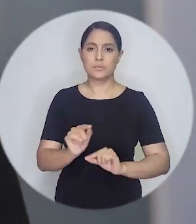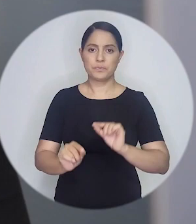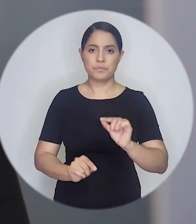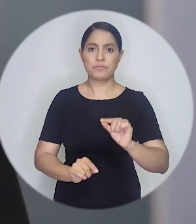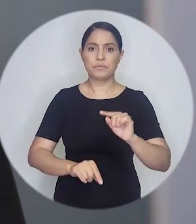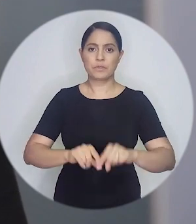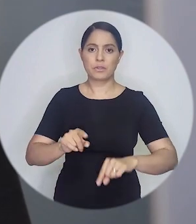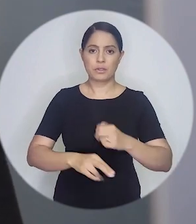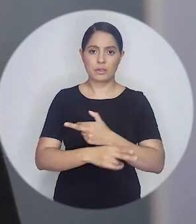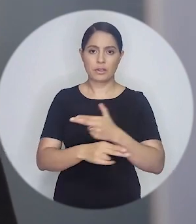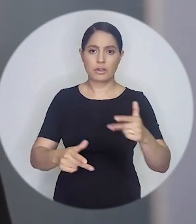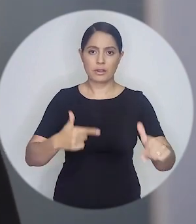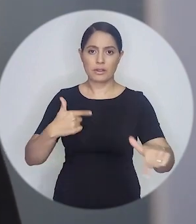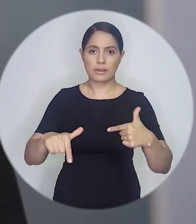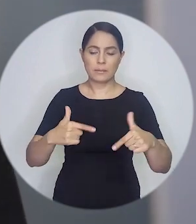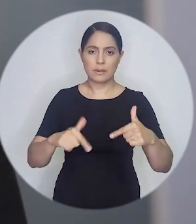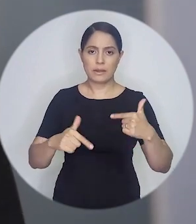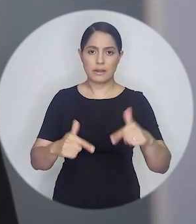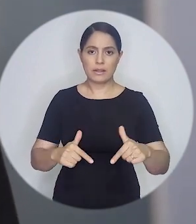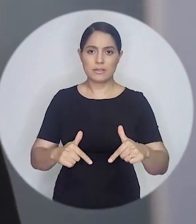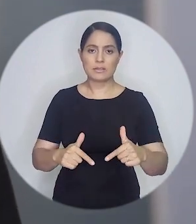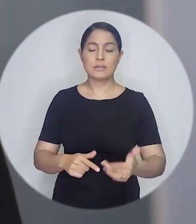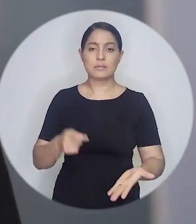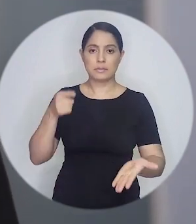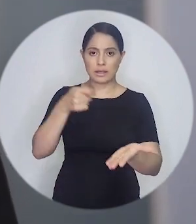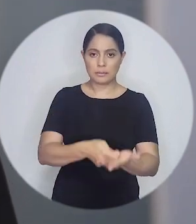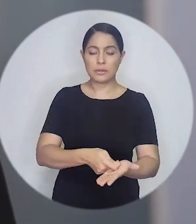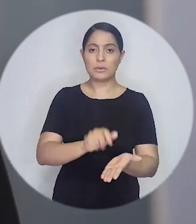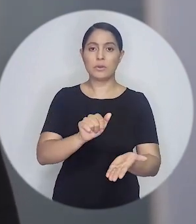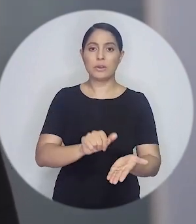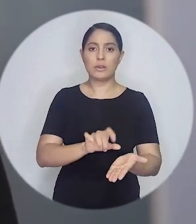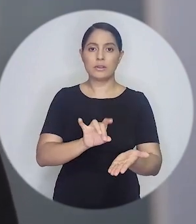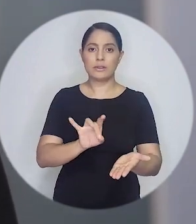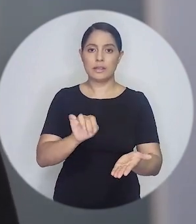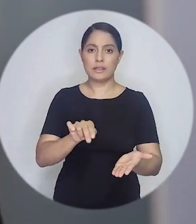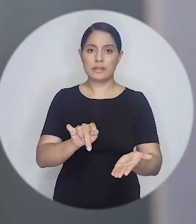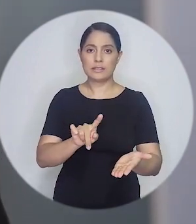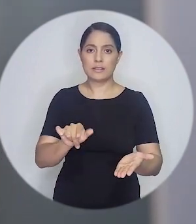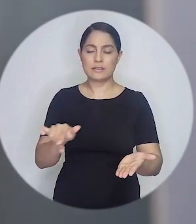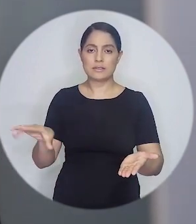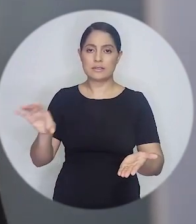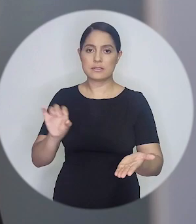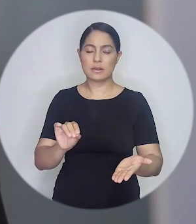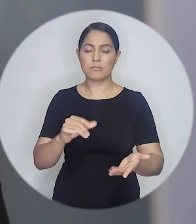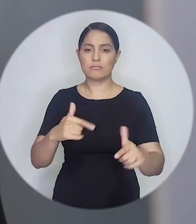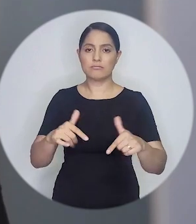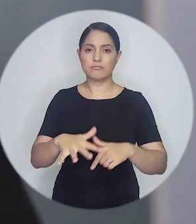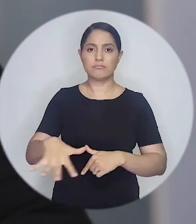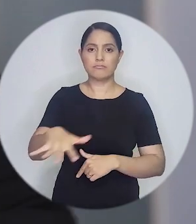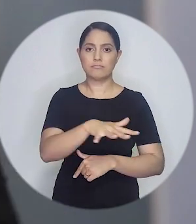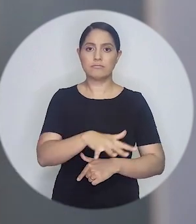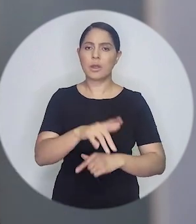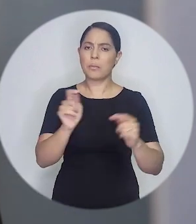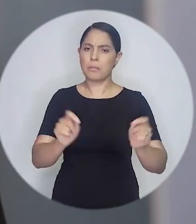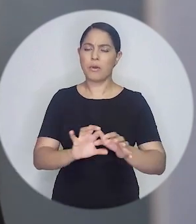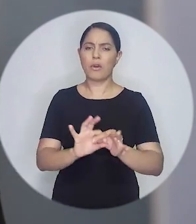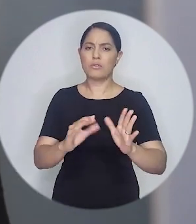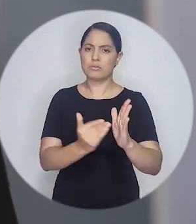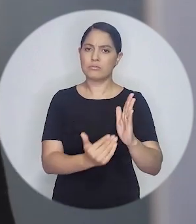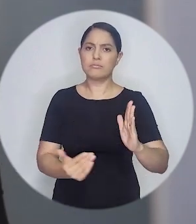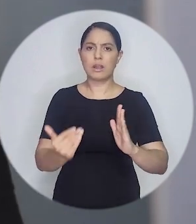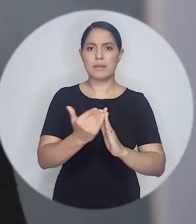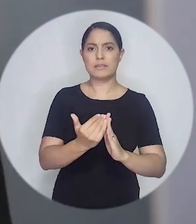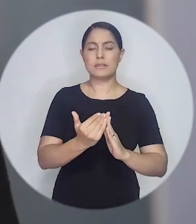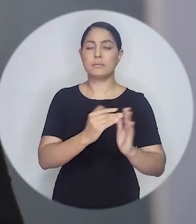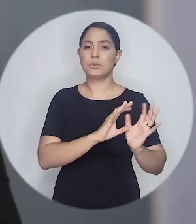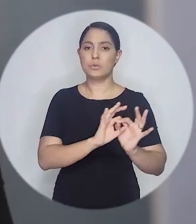morais trabalhistas podem ultrapassar o limite de valor estabelecido na CLT. Em julgamento no plenário virtual, prevaleceu o entendimento